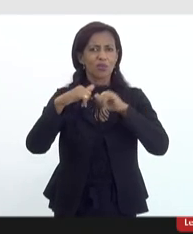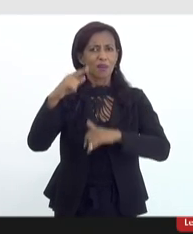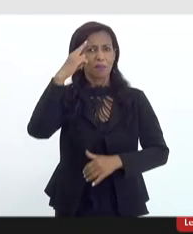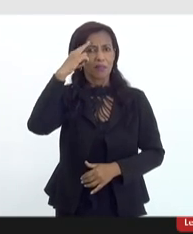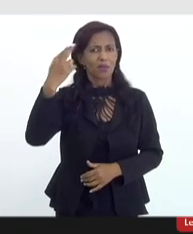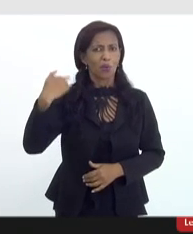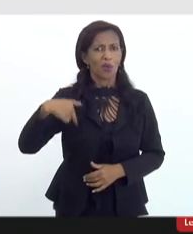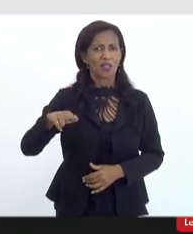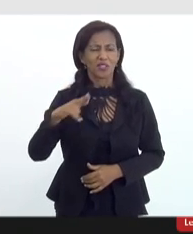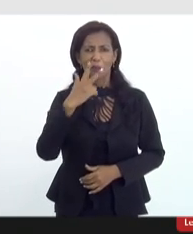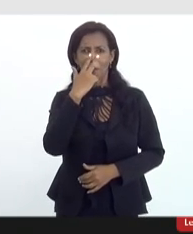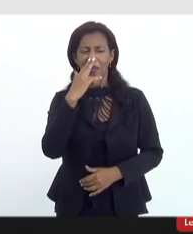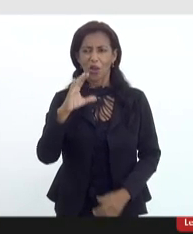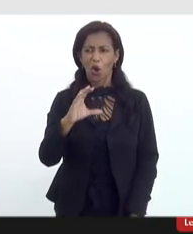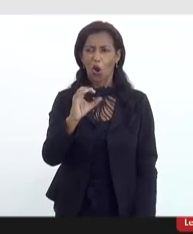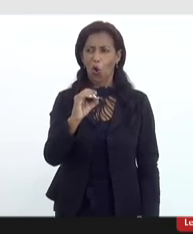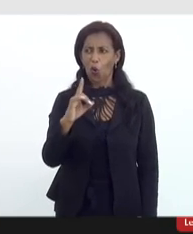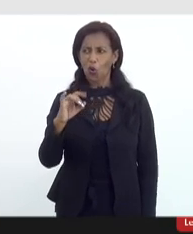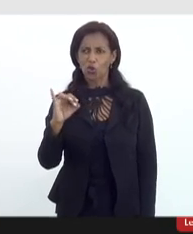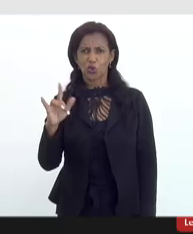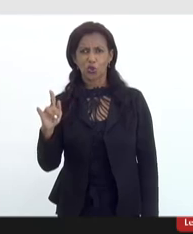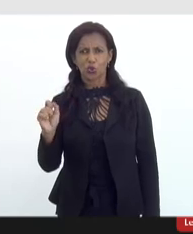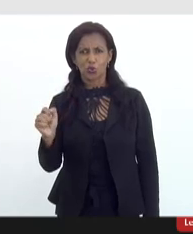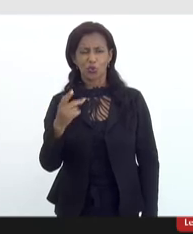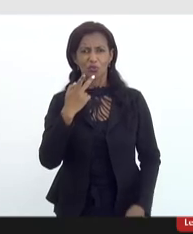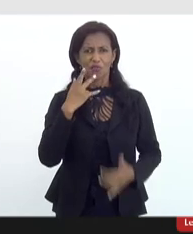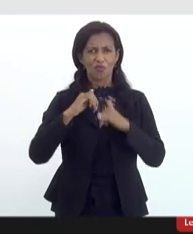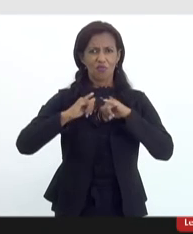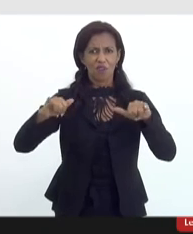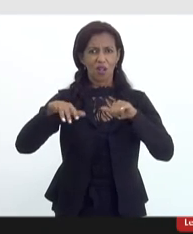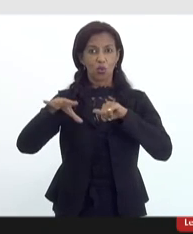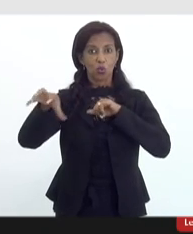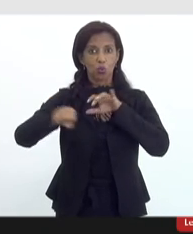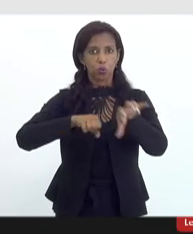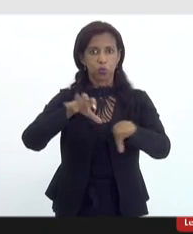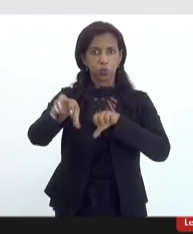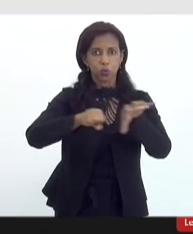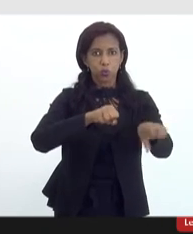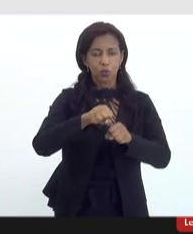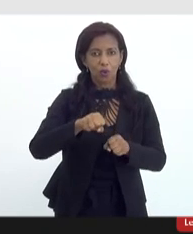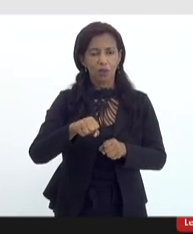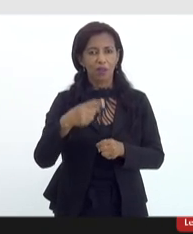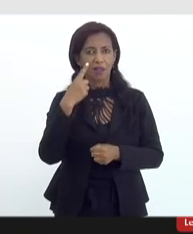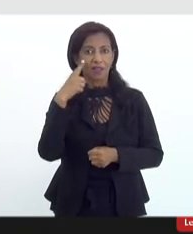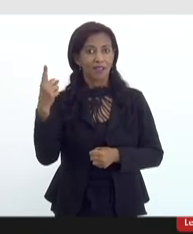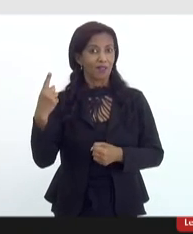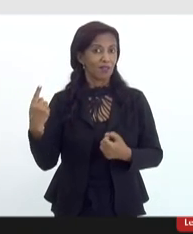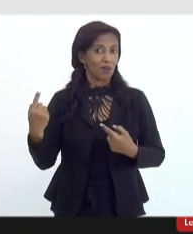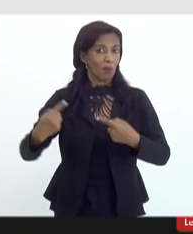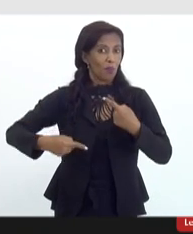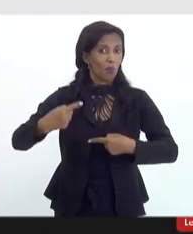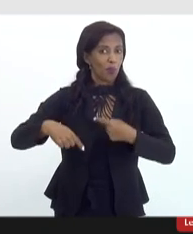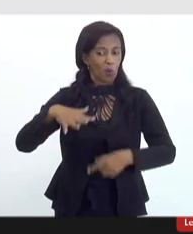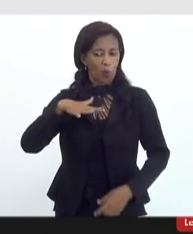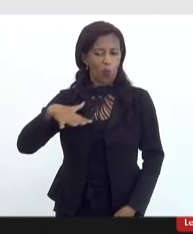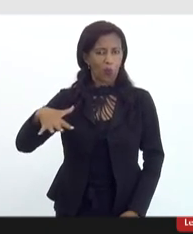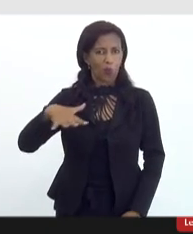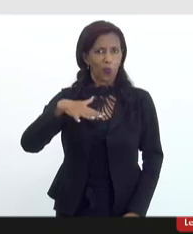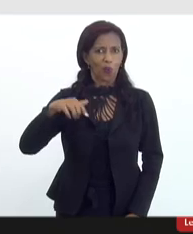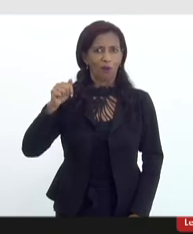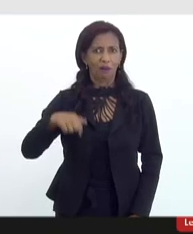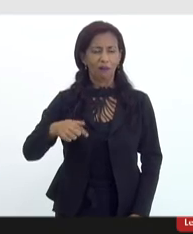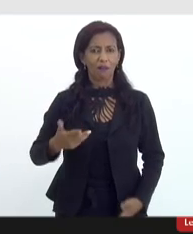como código, tá? Então, anuncia domínios, e a gente está vendo isso na política local e